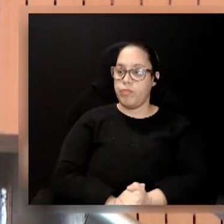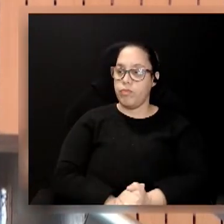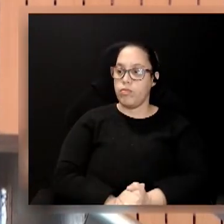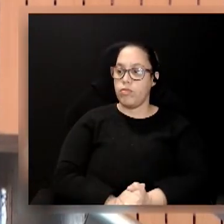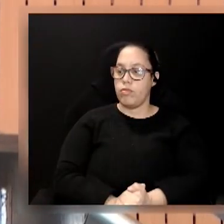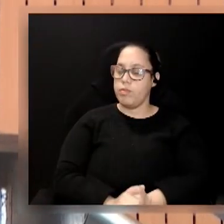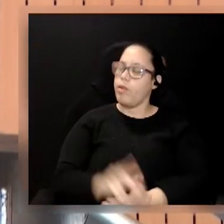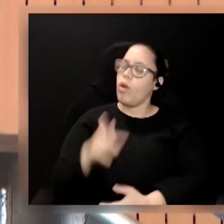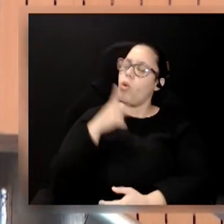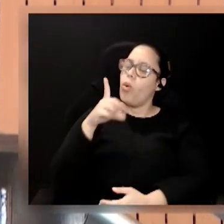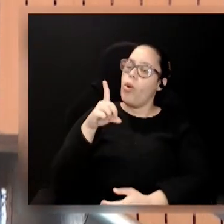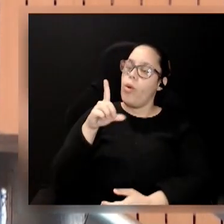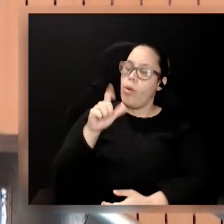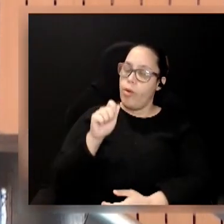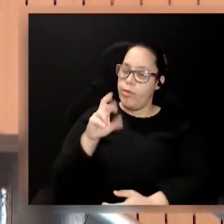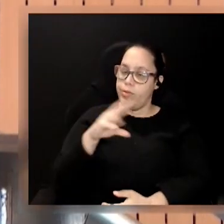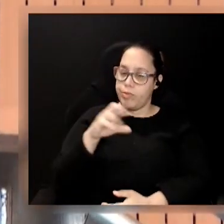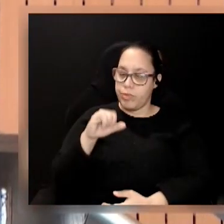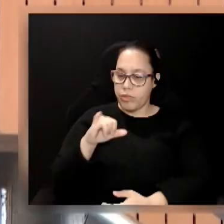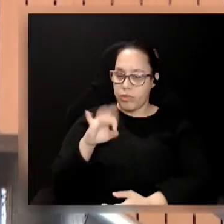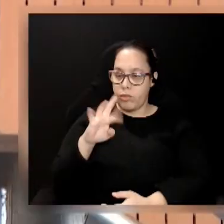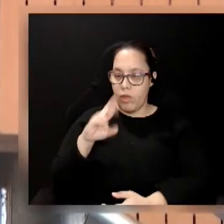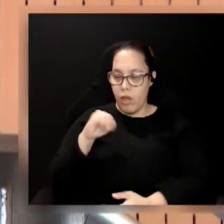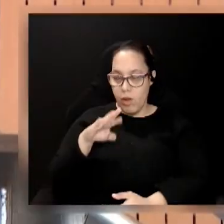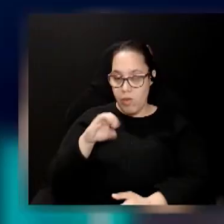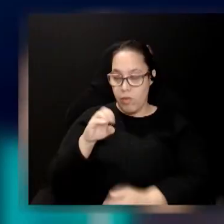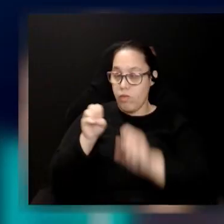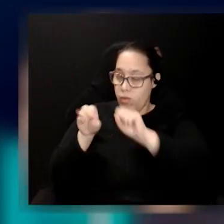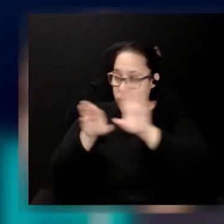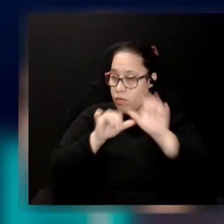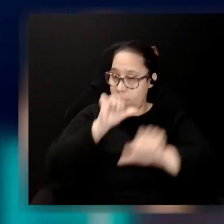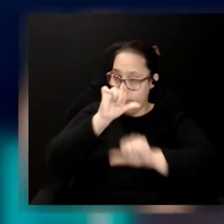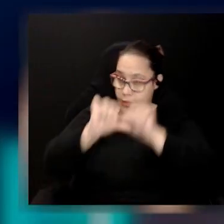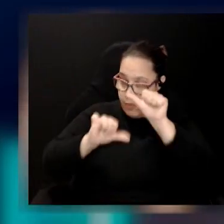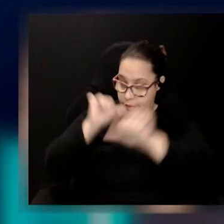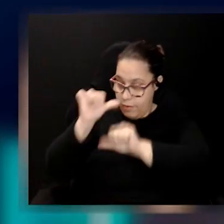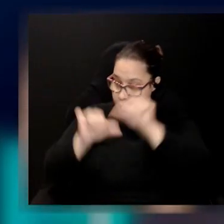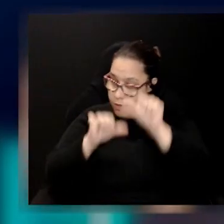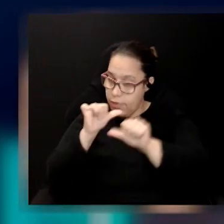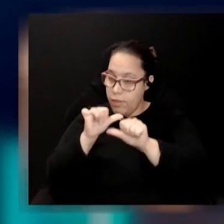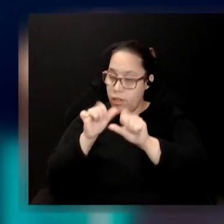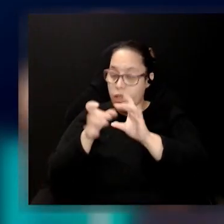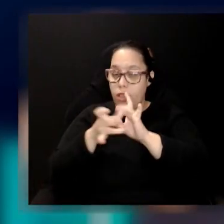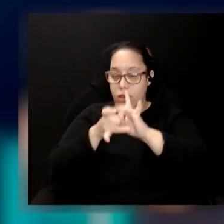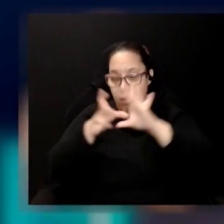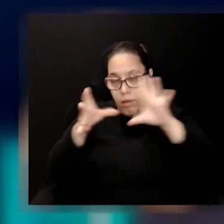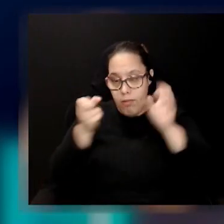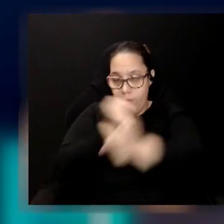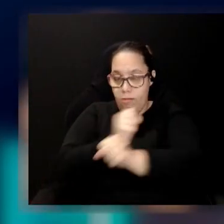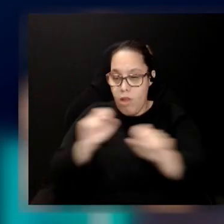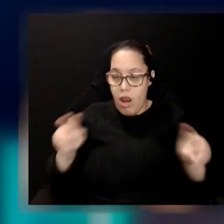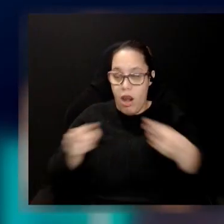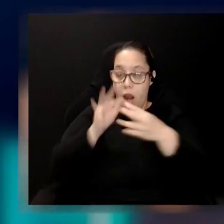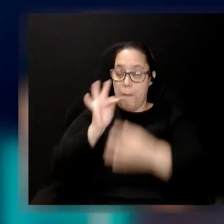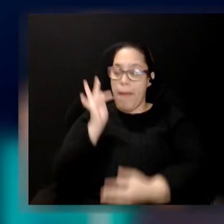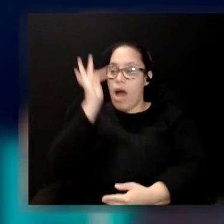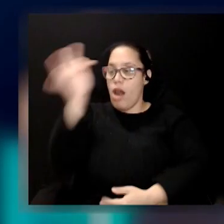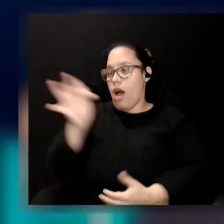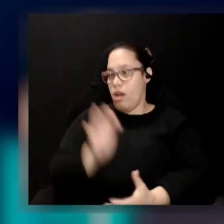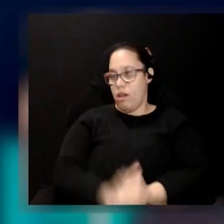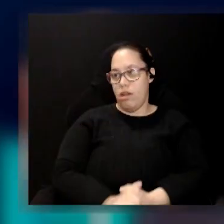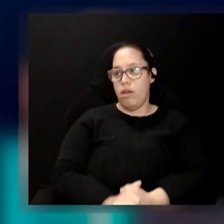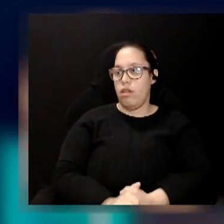é falar de uma educação que transforma, que liberta e que olha para o futuro. E quando olhamos